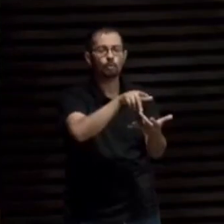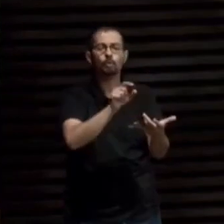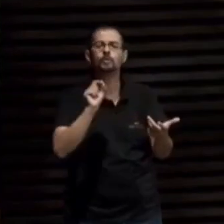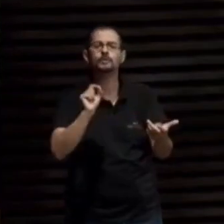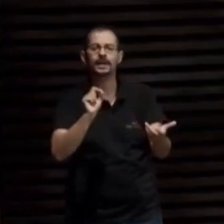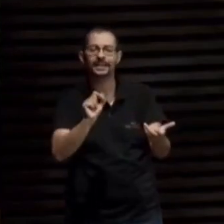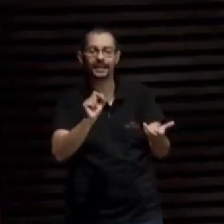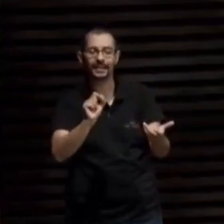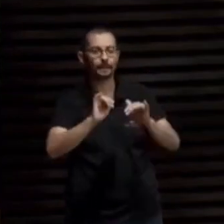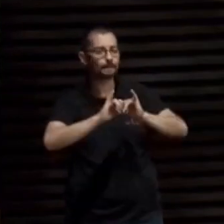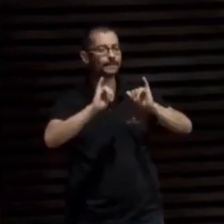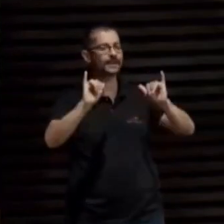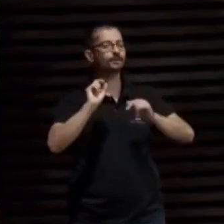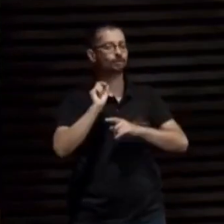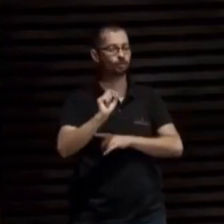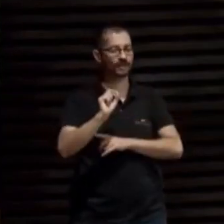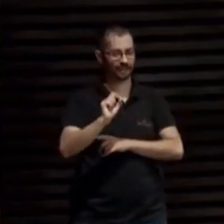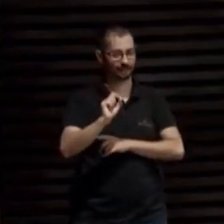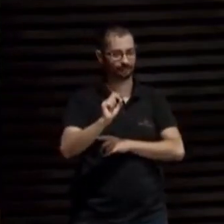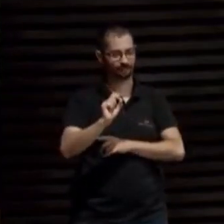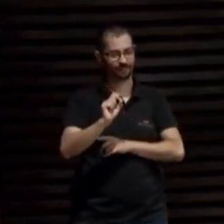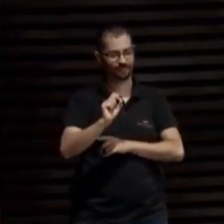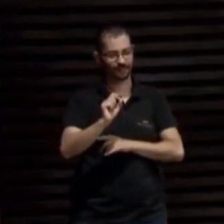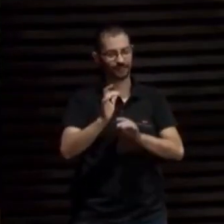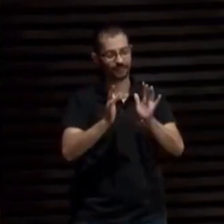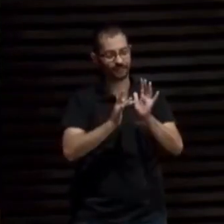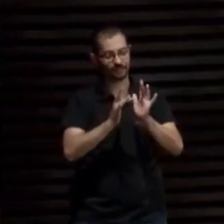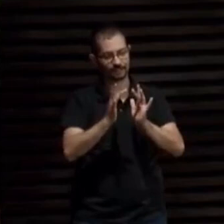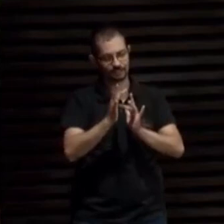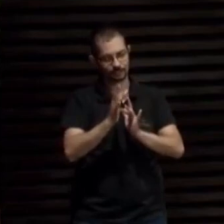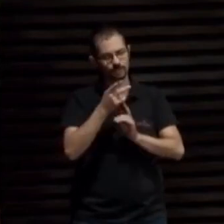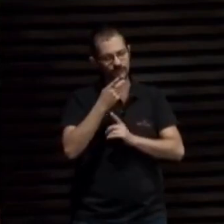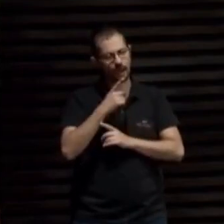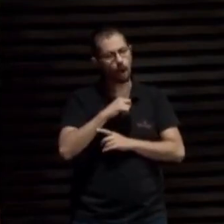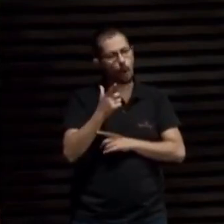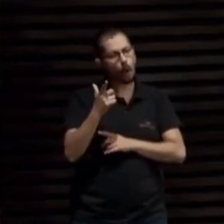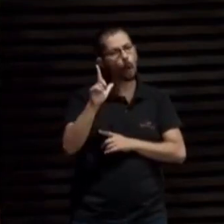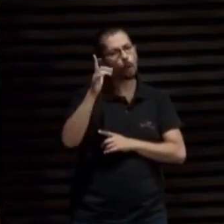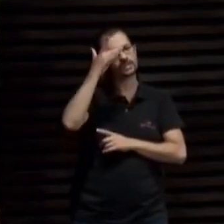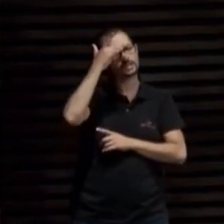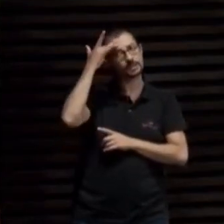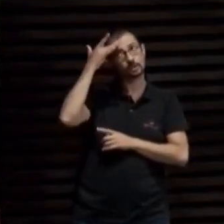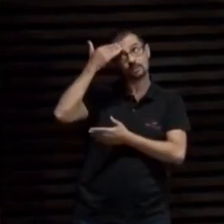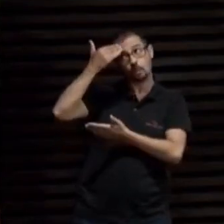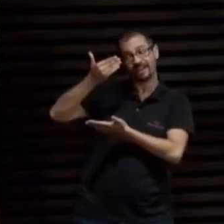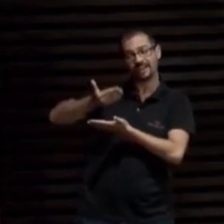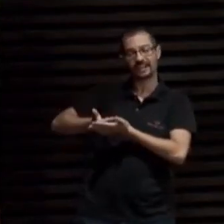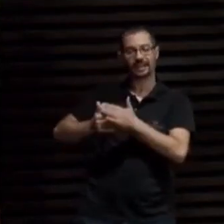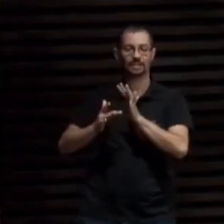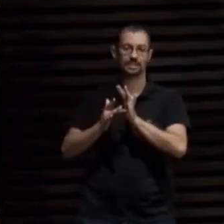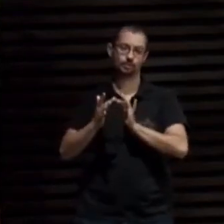vida. E assim, outros crerão em Jesus por meio